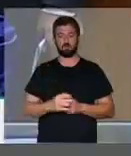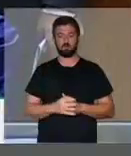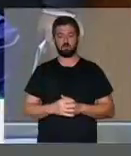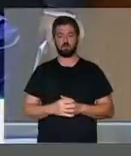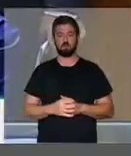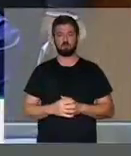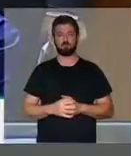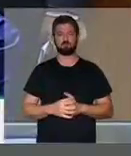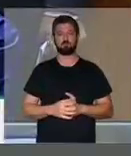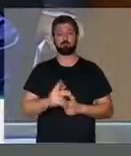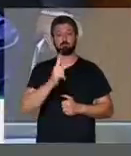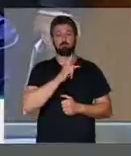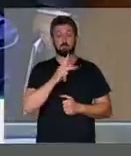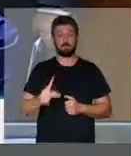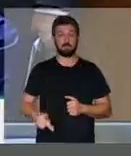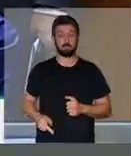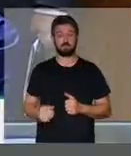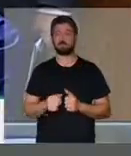Senhor presidente,